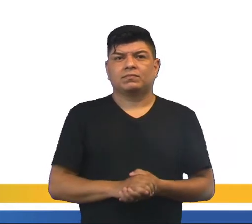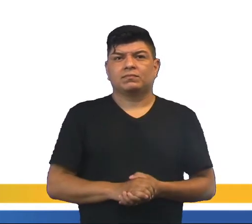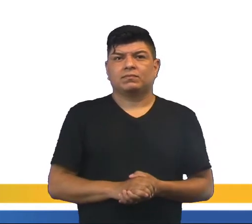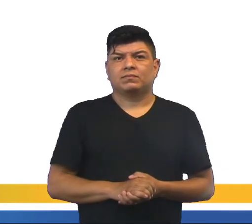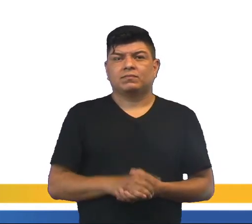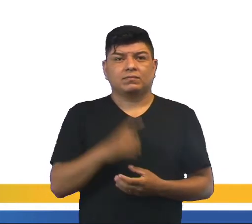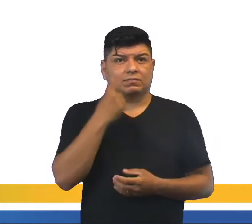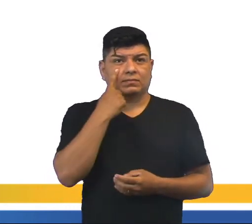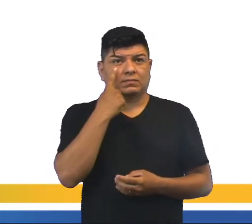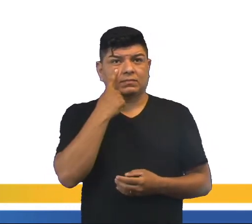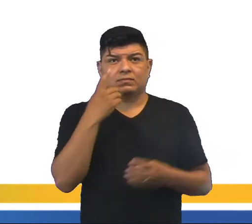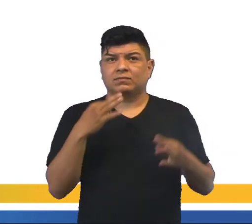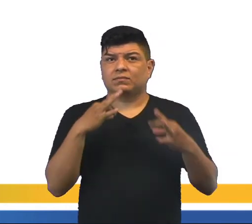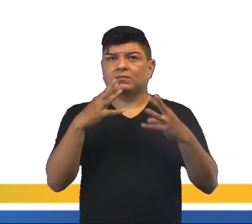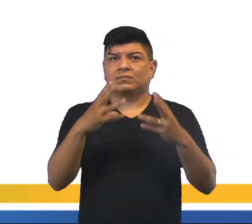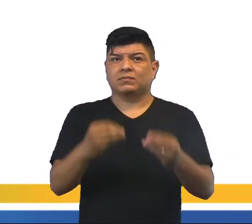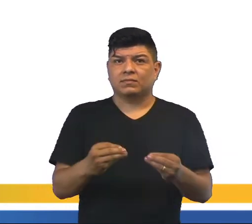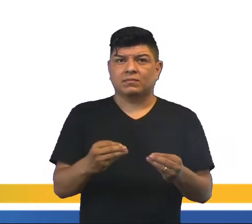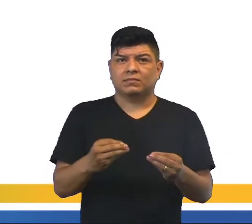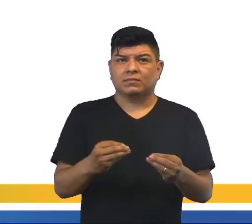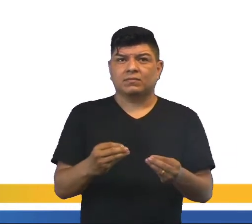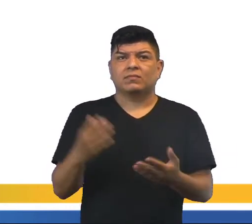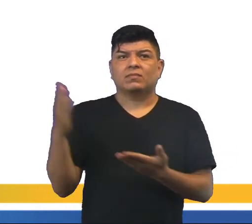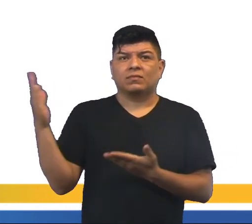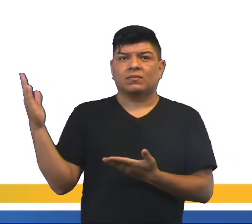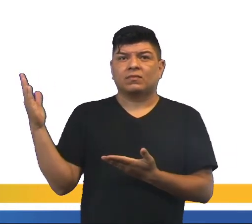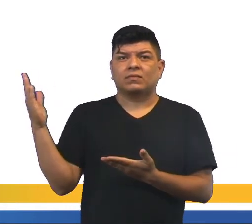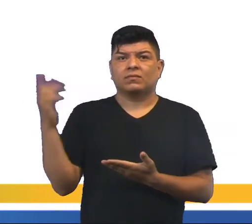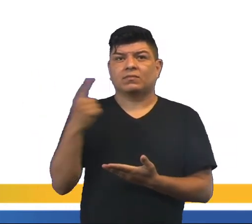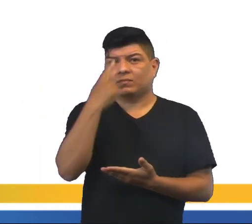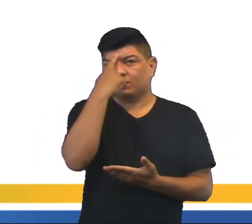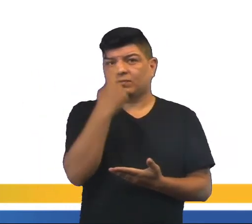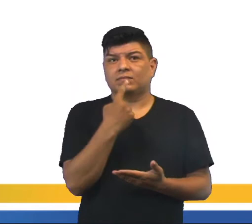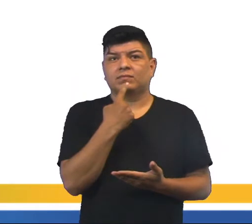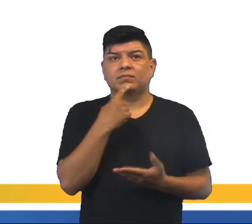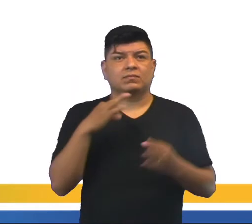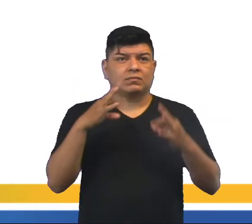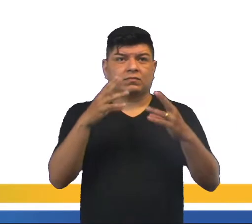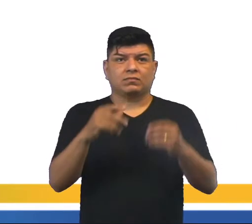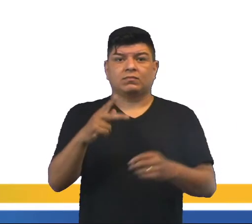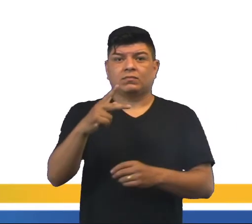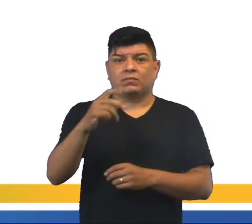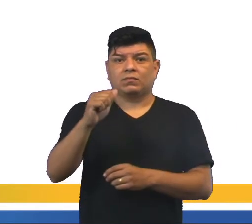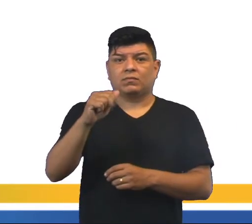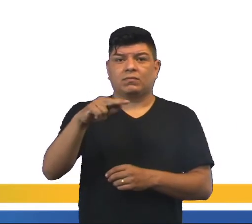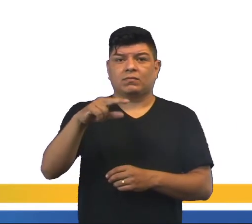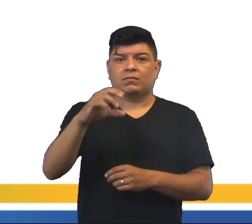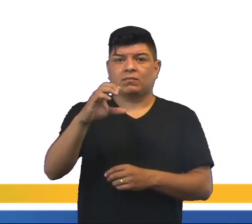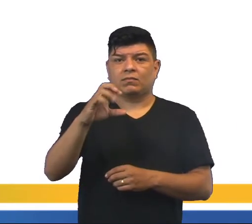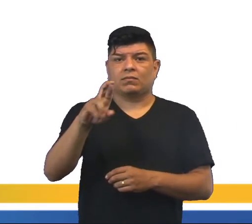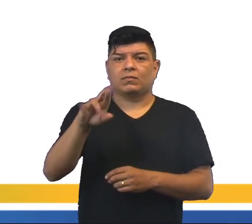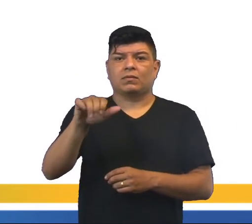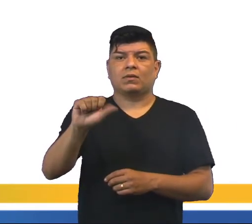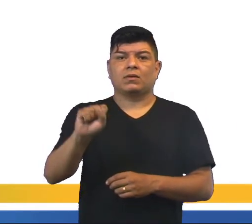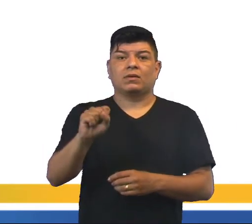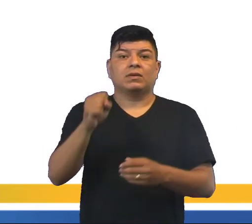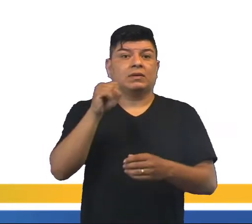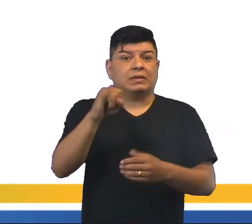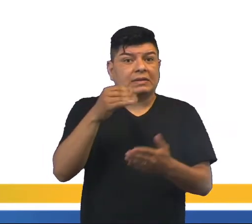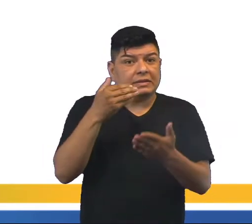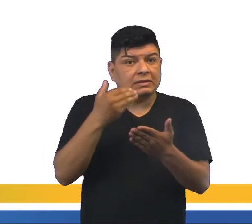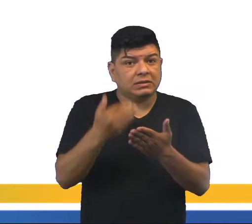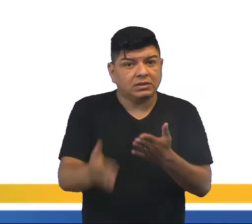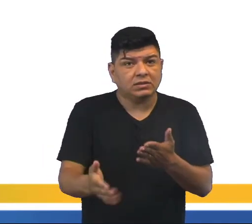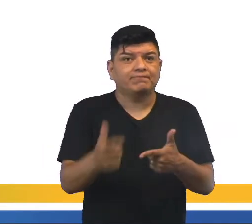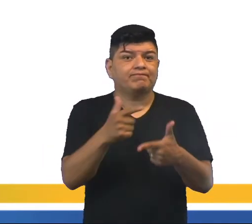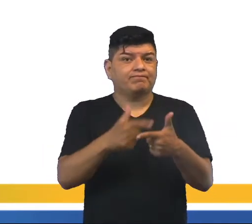Estão vendo? Toda essa parte aqui é o pâncreas. Então, se nós, né, perdermos esse pâncreas, haverá um